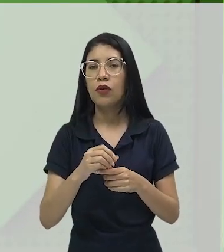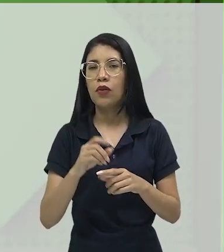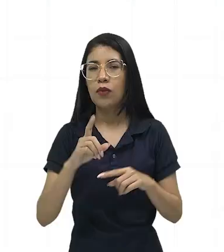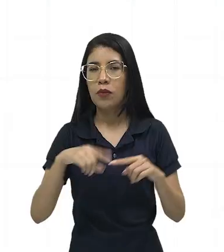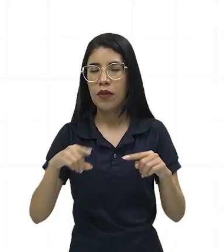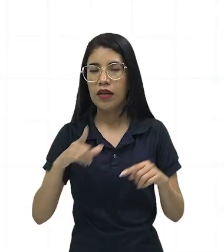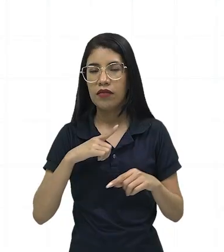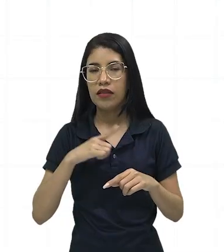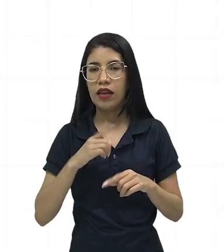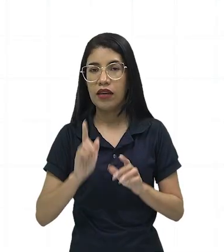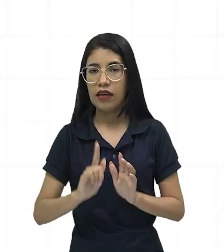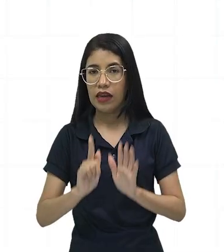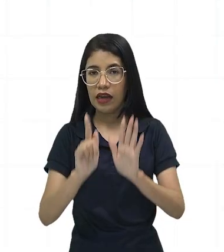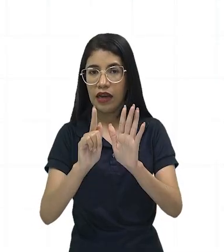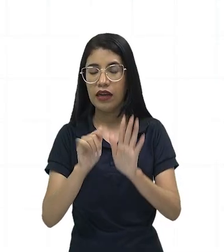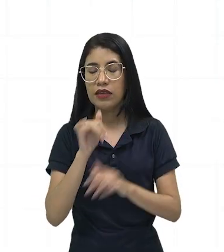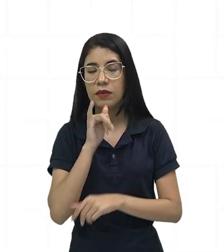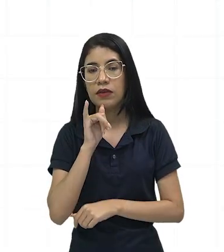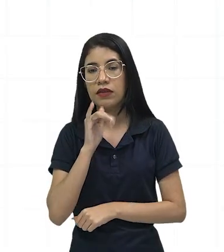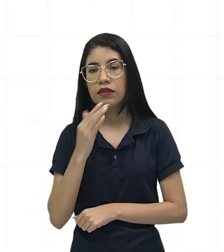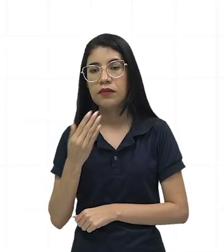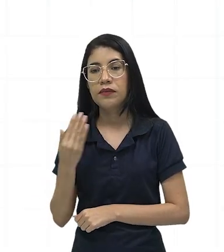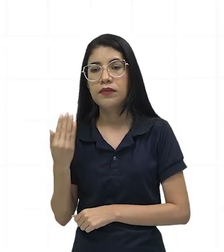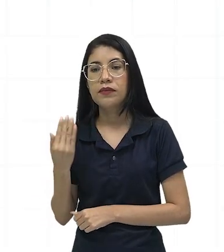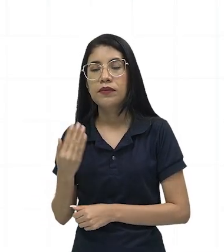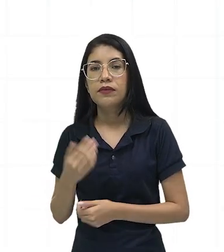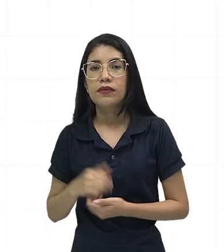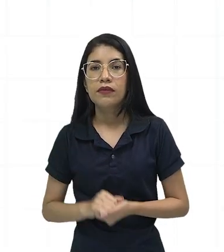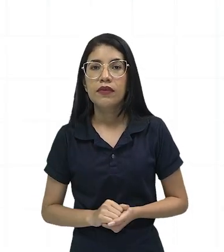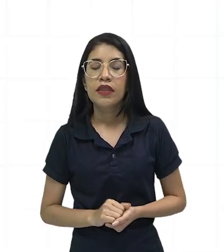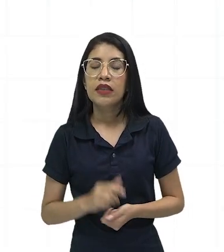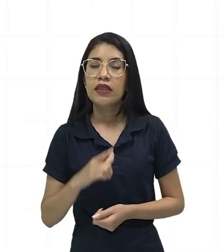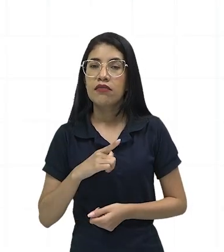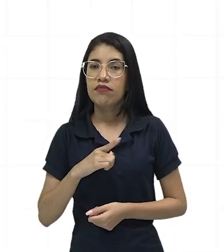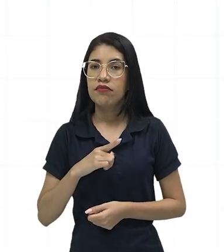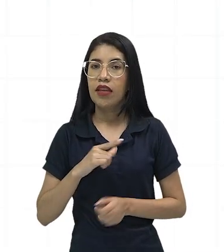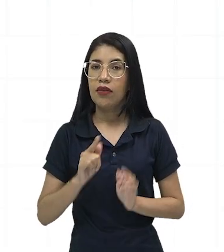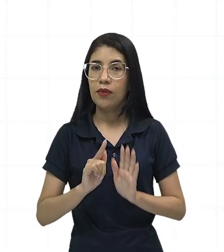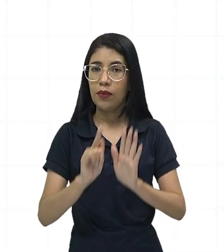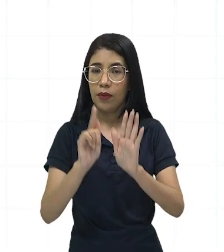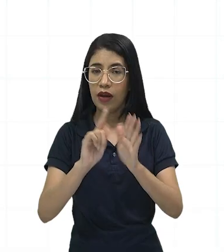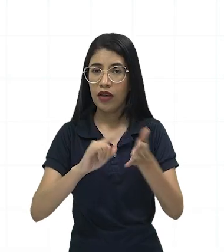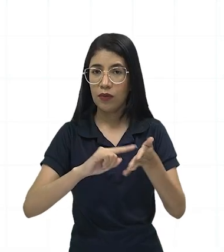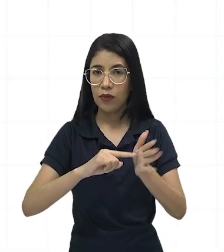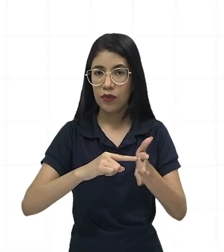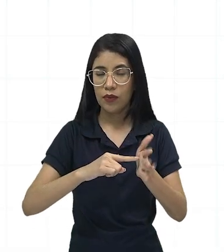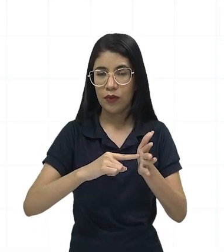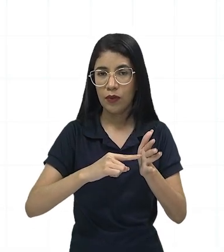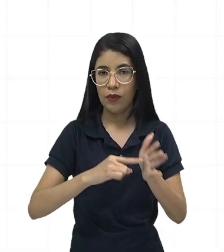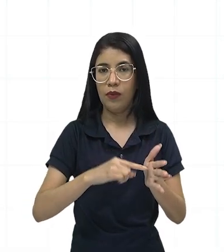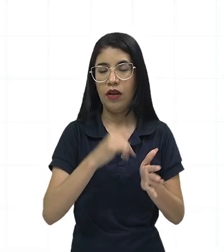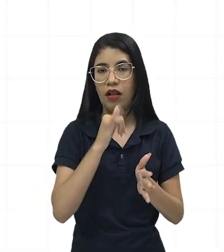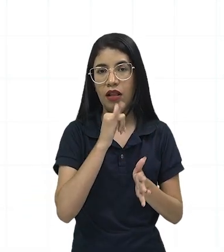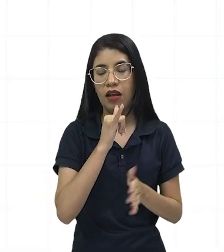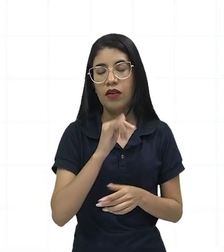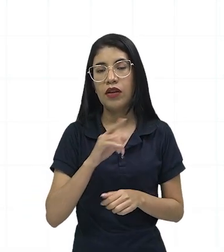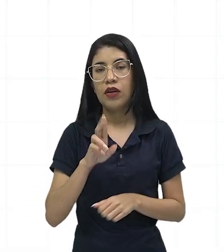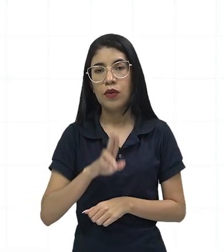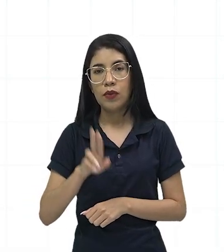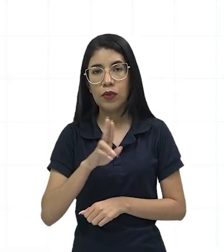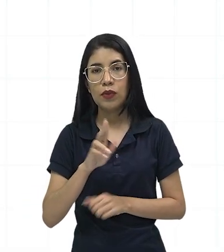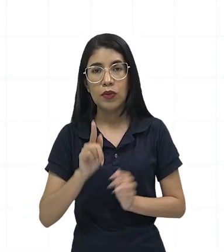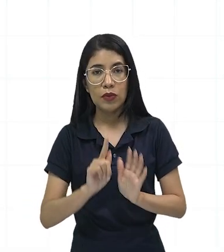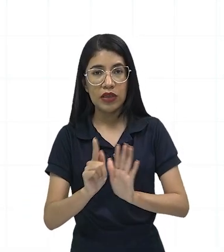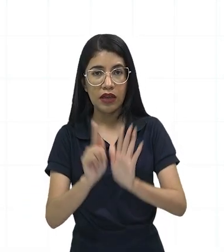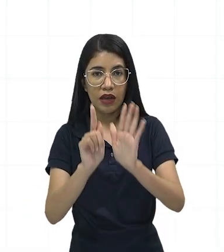nossa cartela, né? Quando nós temos aí um motor elétrico que comprime algum tipo de